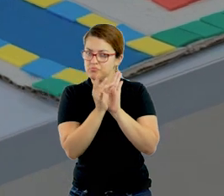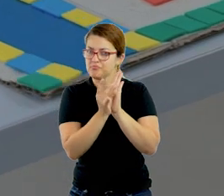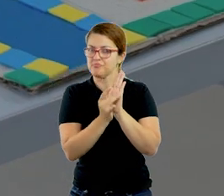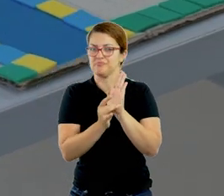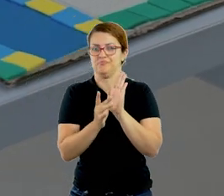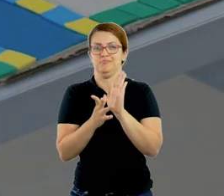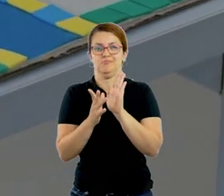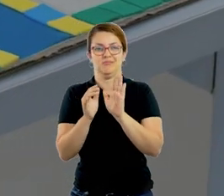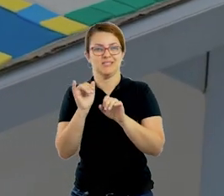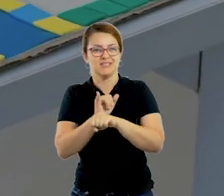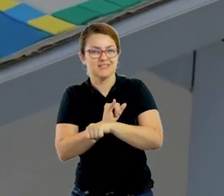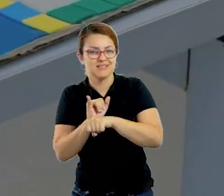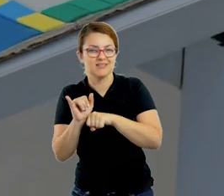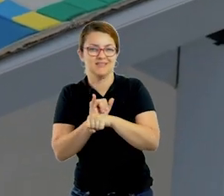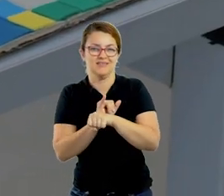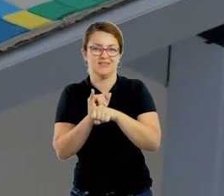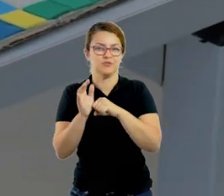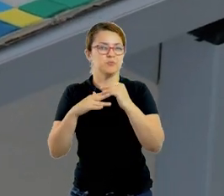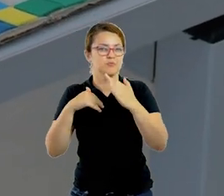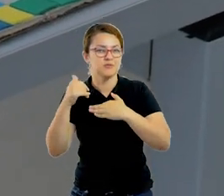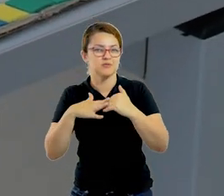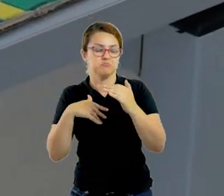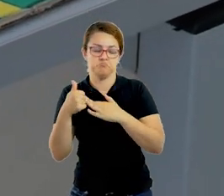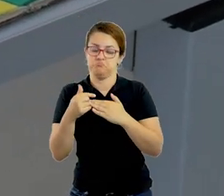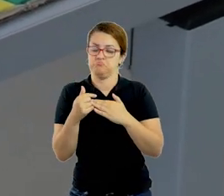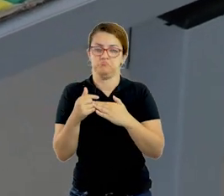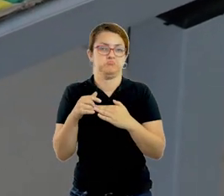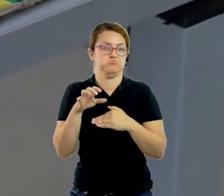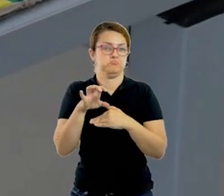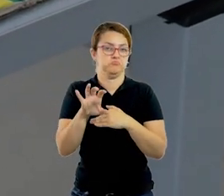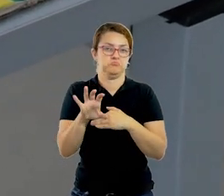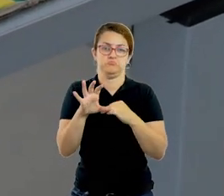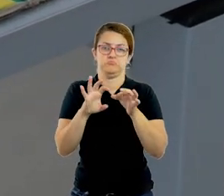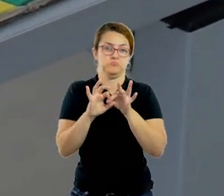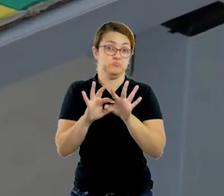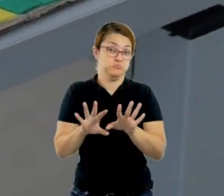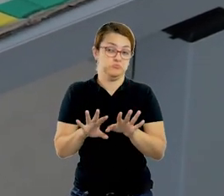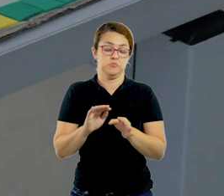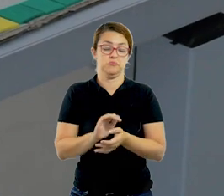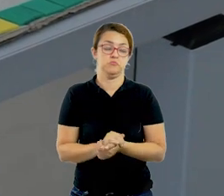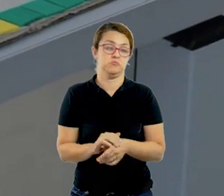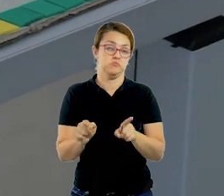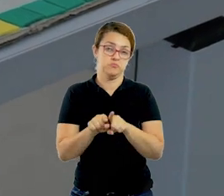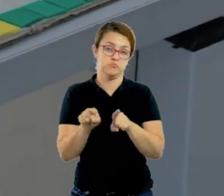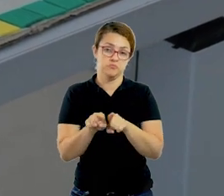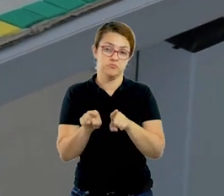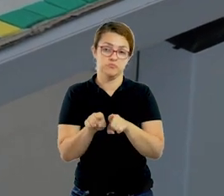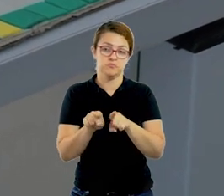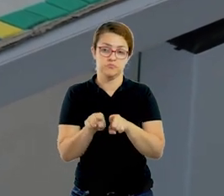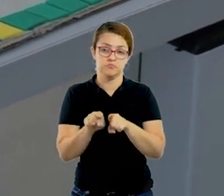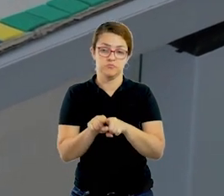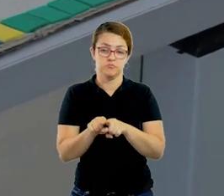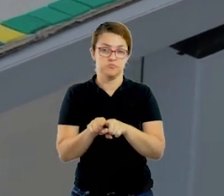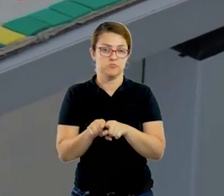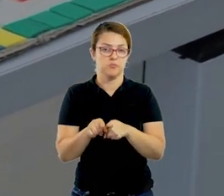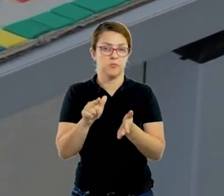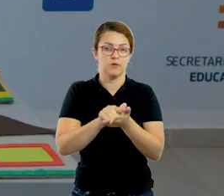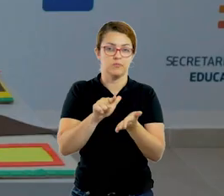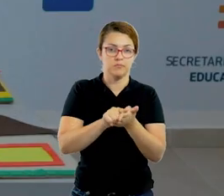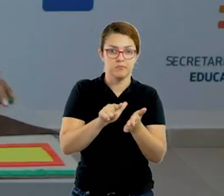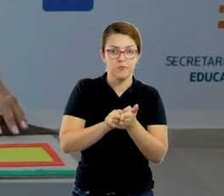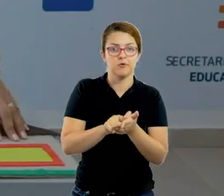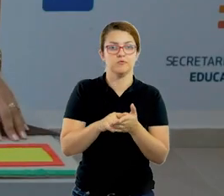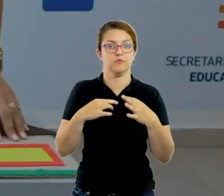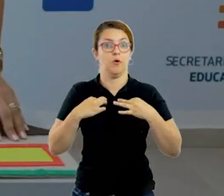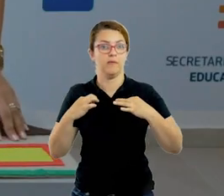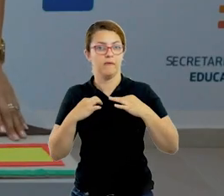questão de habilidade e criatividade. Você pode desenvolver do jeito que você quiser, tá? Assim como você pode também, no lugar do